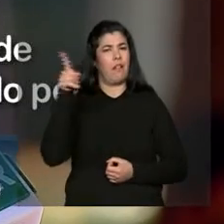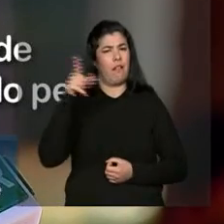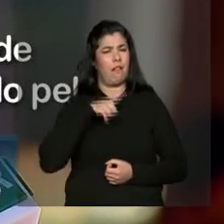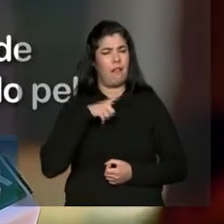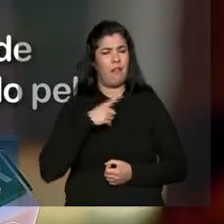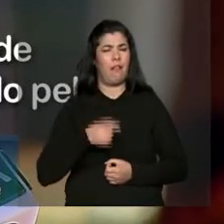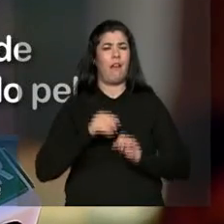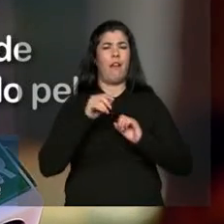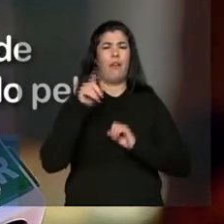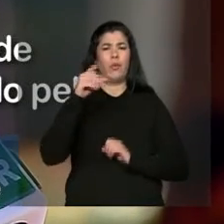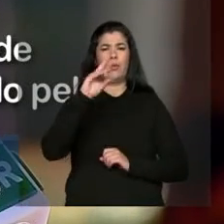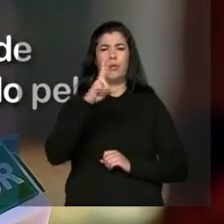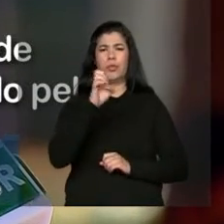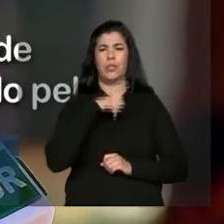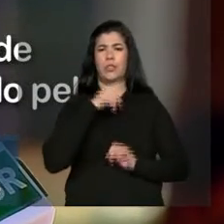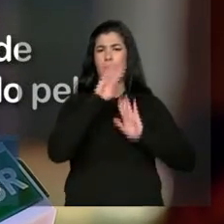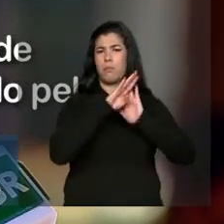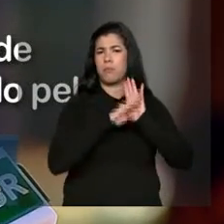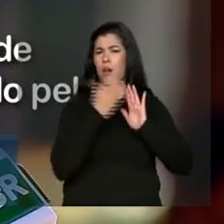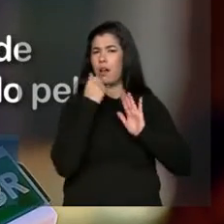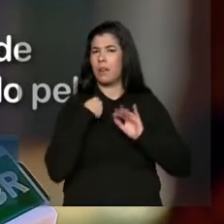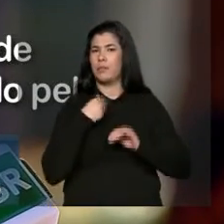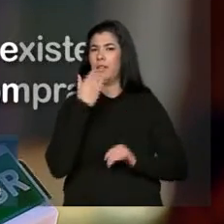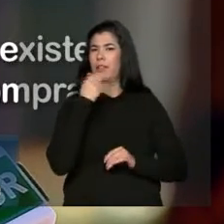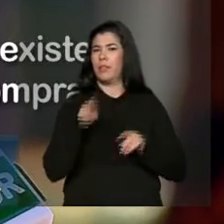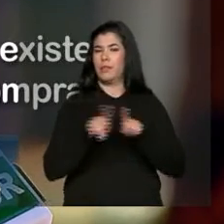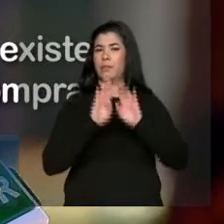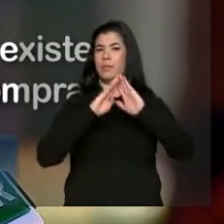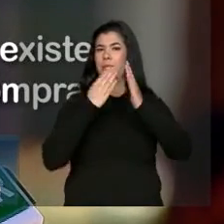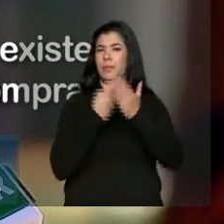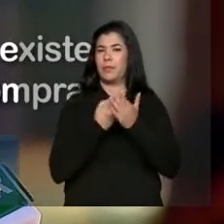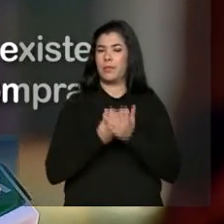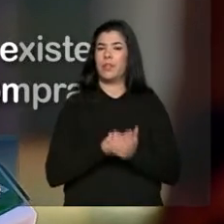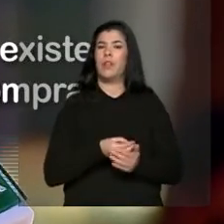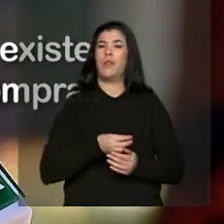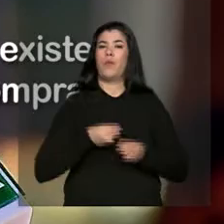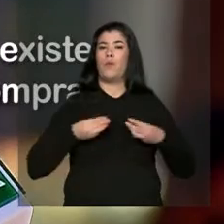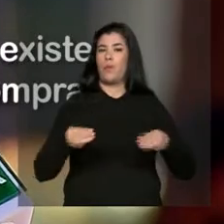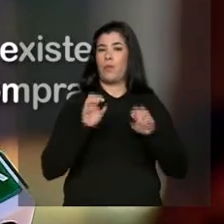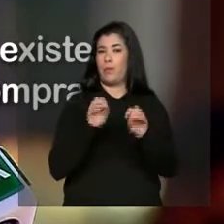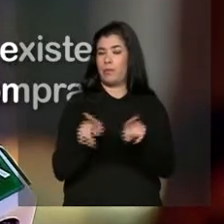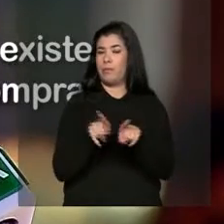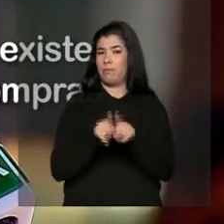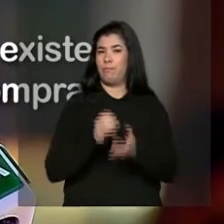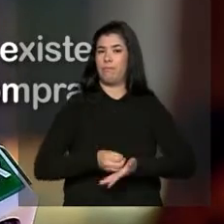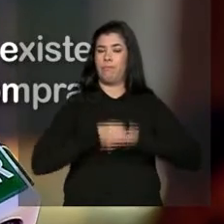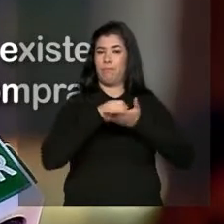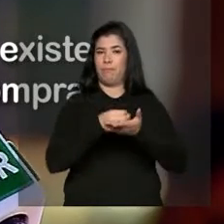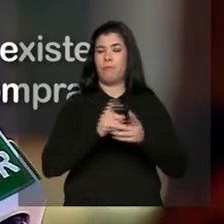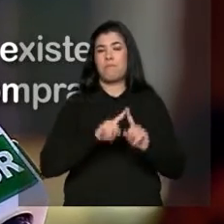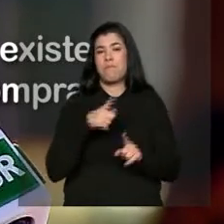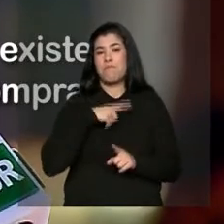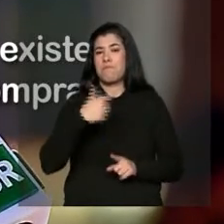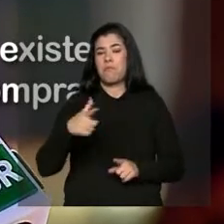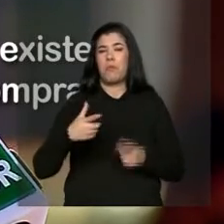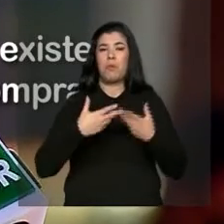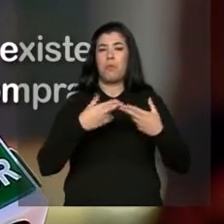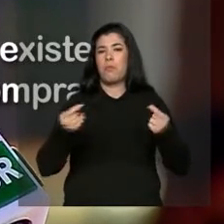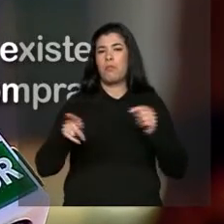um programa de alimentação escolar que opera o Ministério da Educação, mas não existe